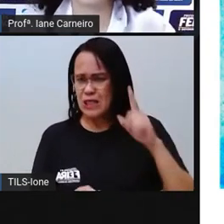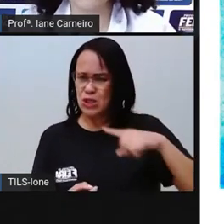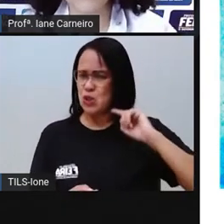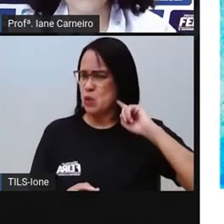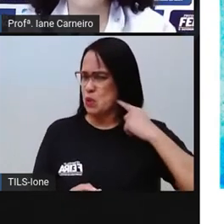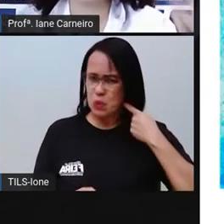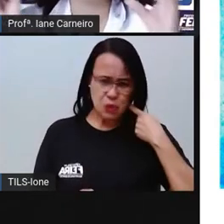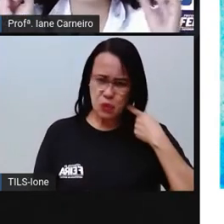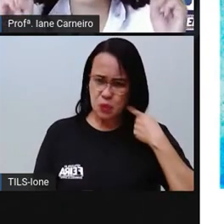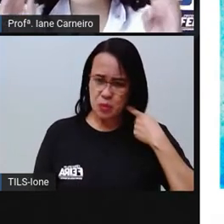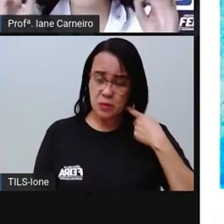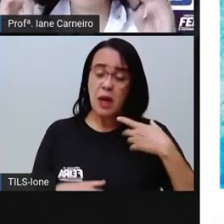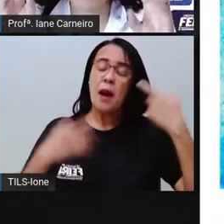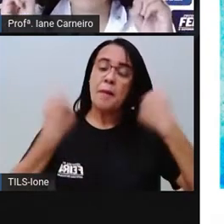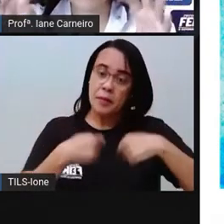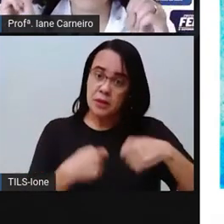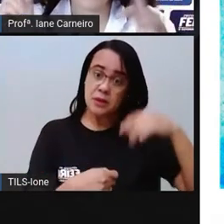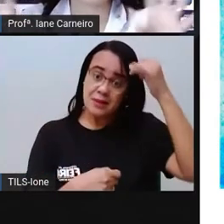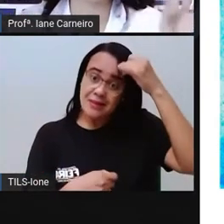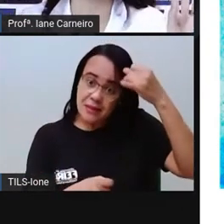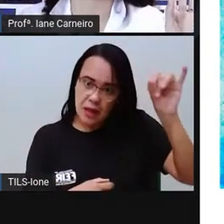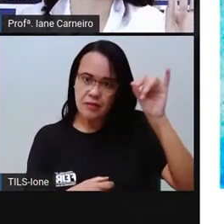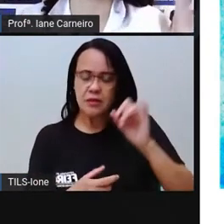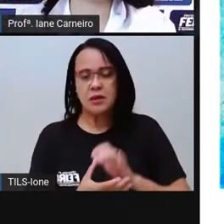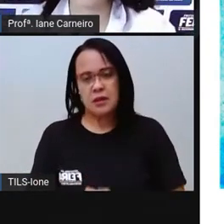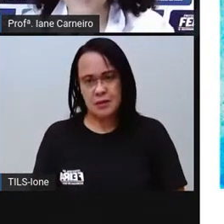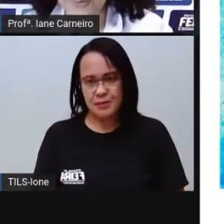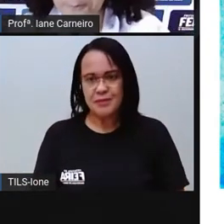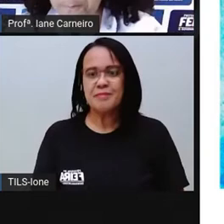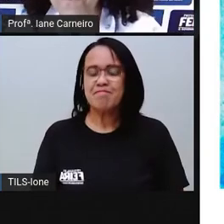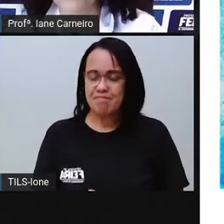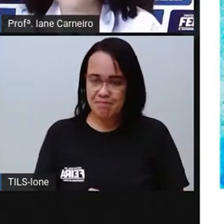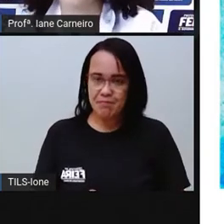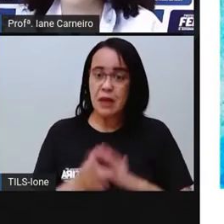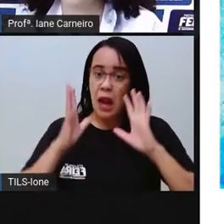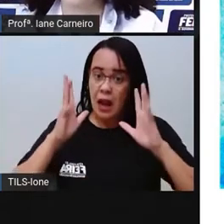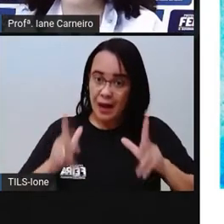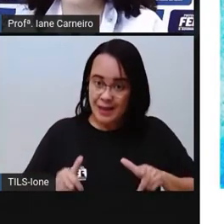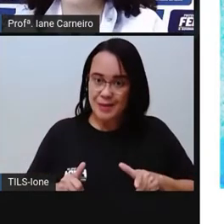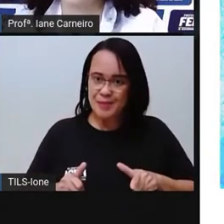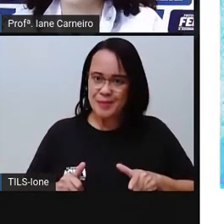ambiente limpo, porque esses animais, ó, eles vão embora, certo?